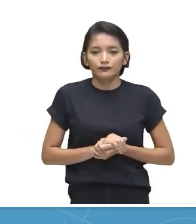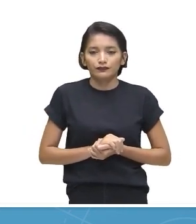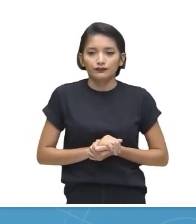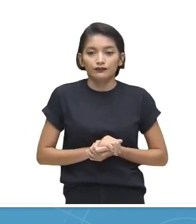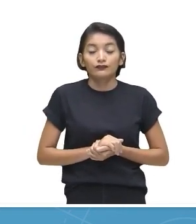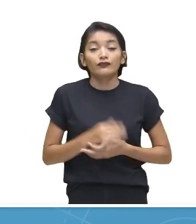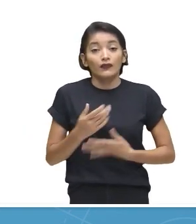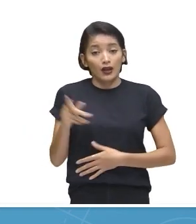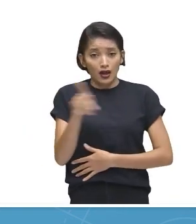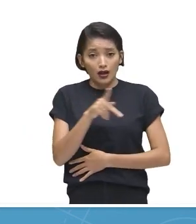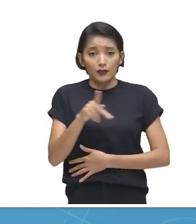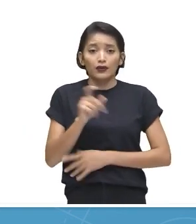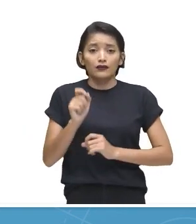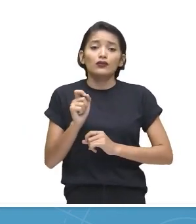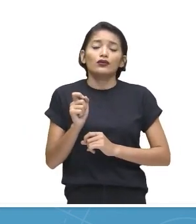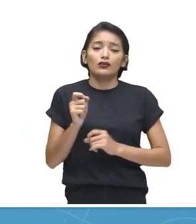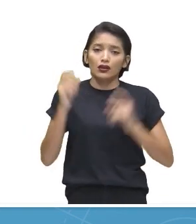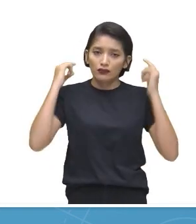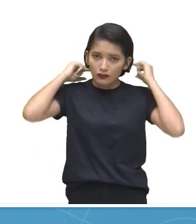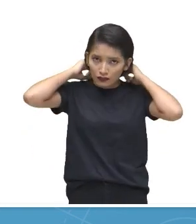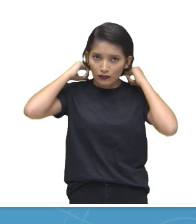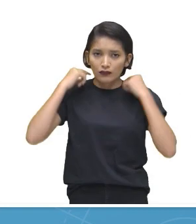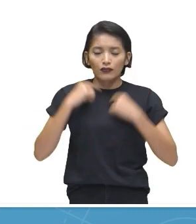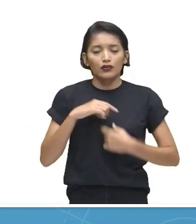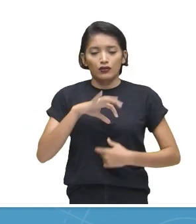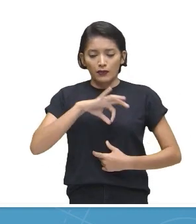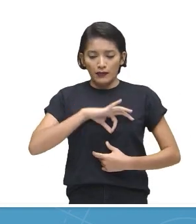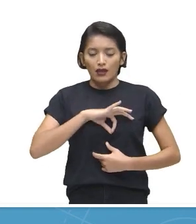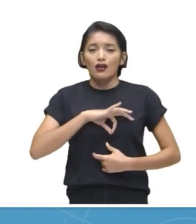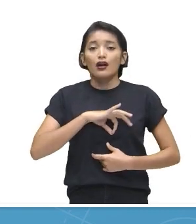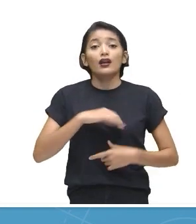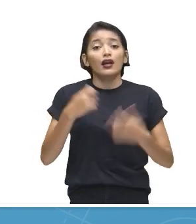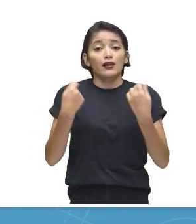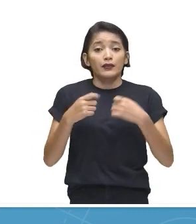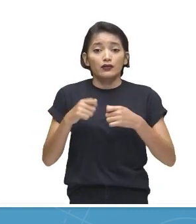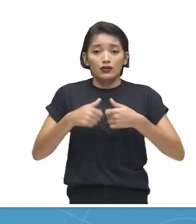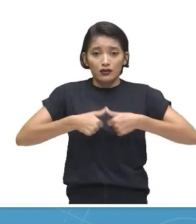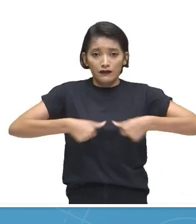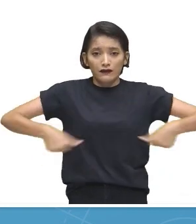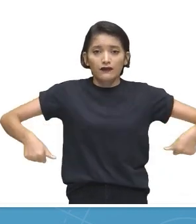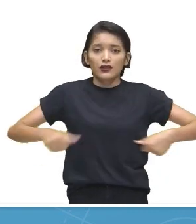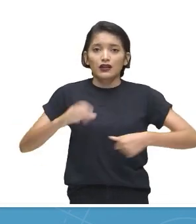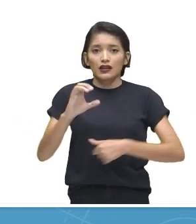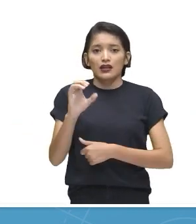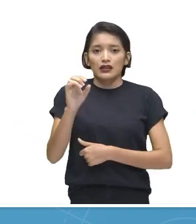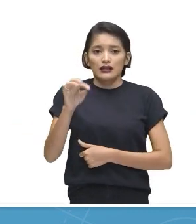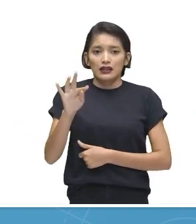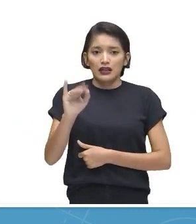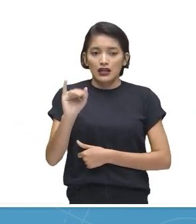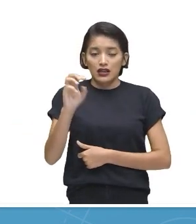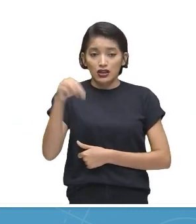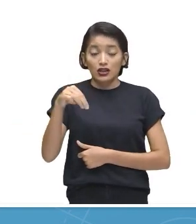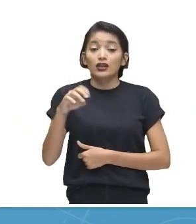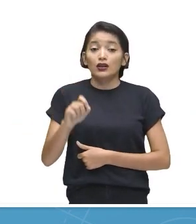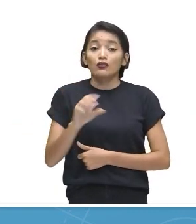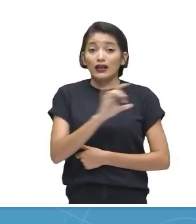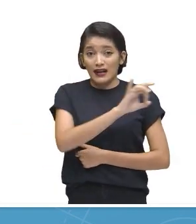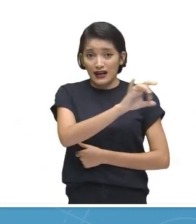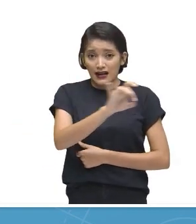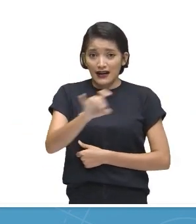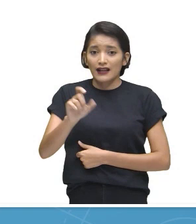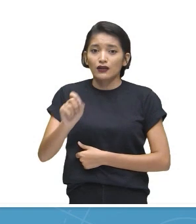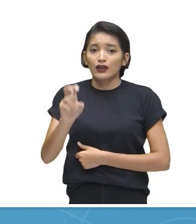A professora queria fazer alças de medalha para seus alunos, para tanto, precisa de fita de cetim. Sabendo que cada alça terá